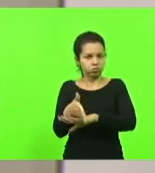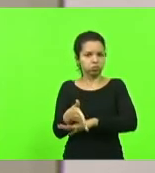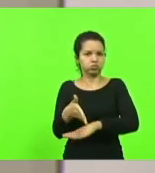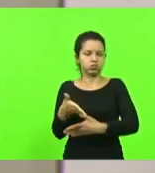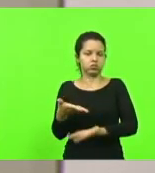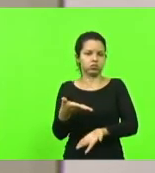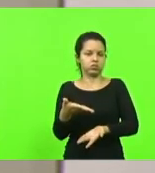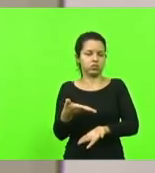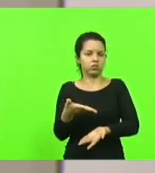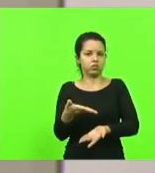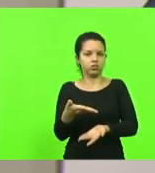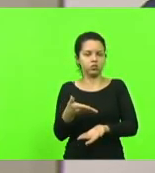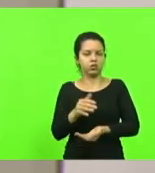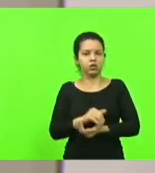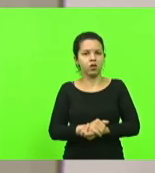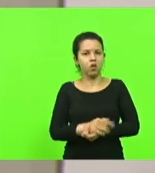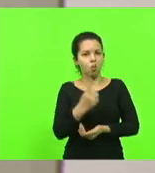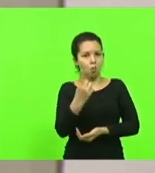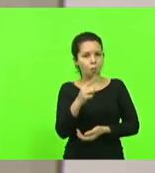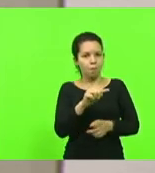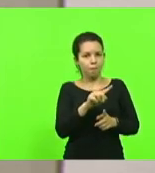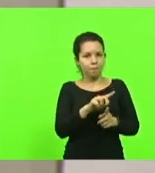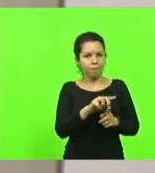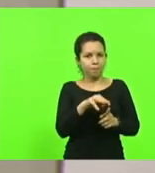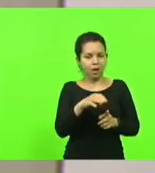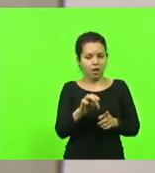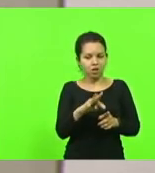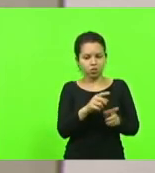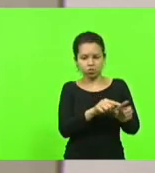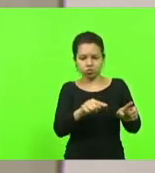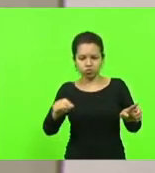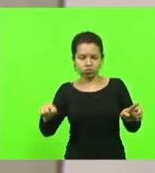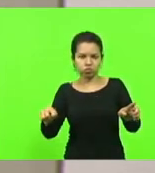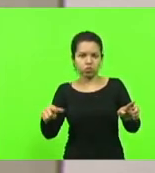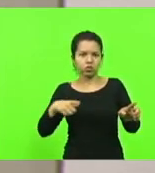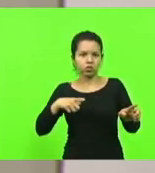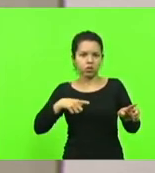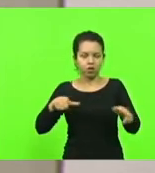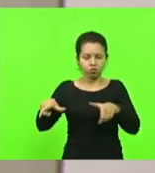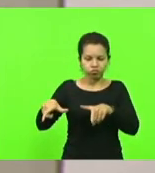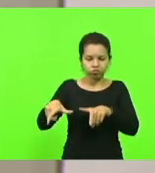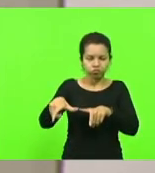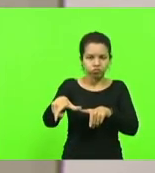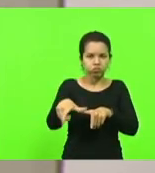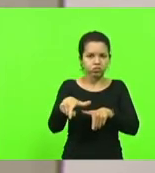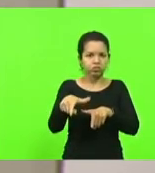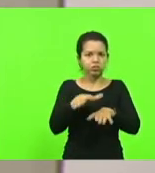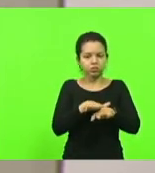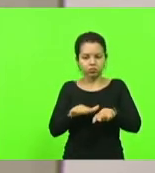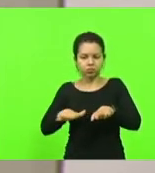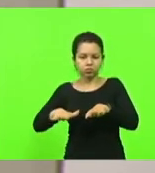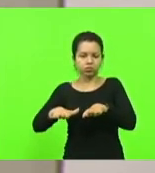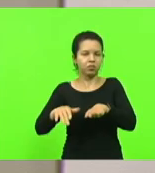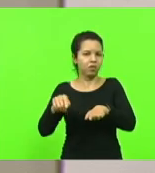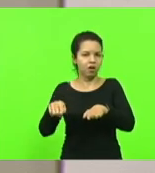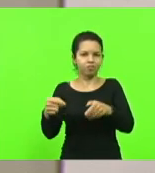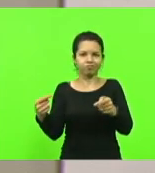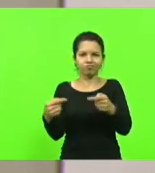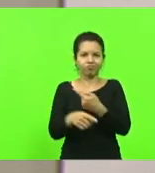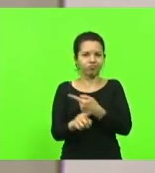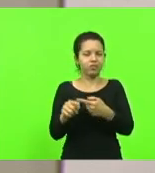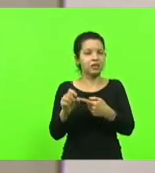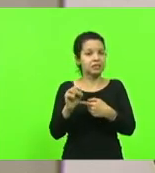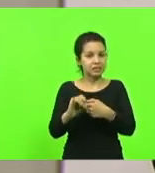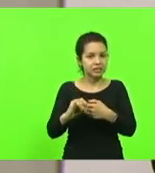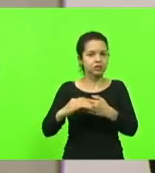1,5 metros, basicamente, de um pequeno acostamento que não serve para acostamento, mas que, com certeza, se fosse asfaltada